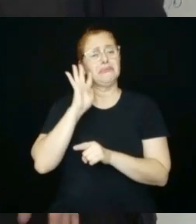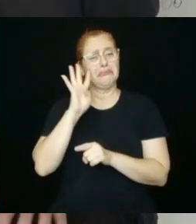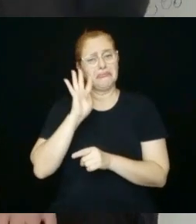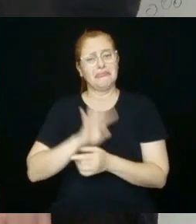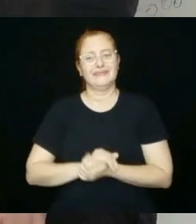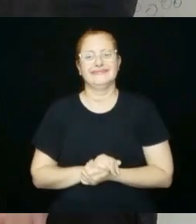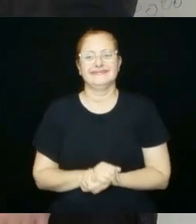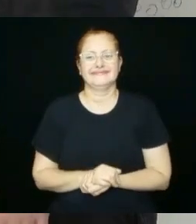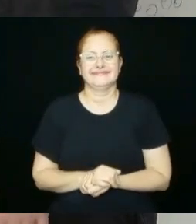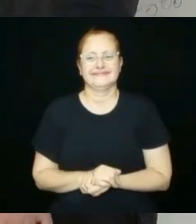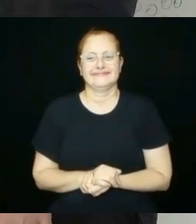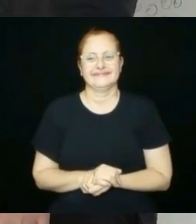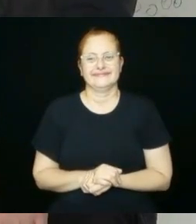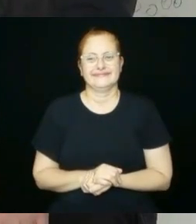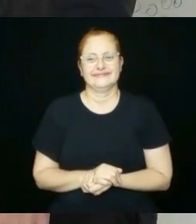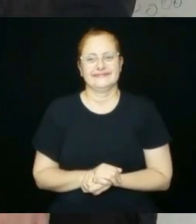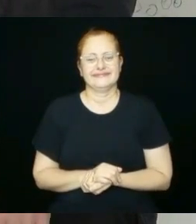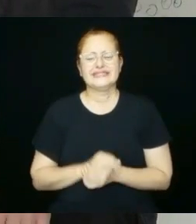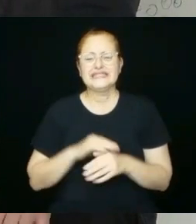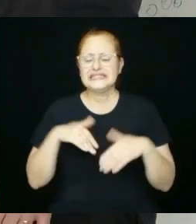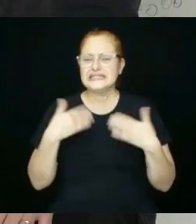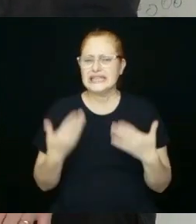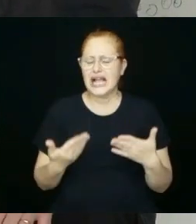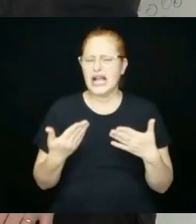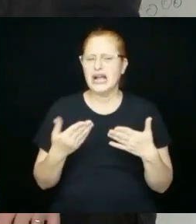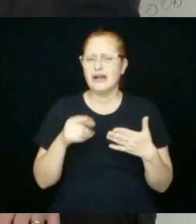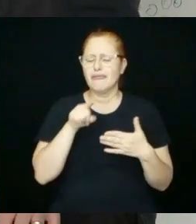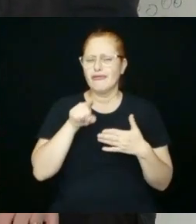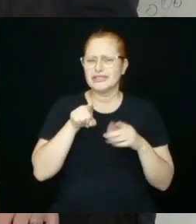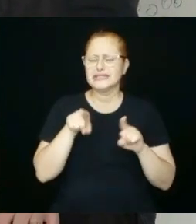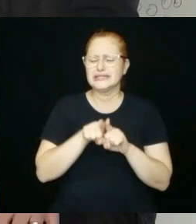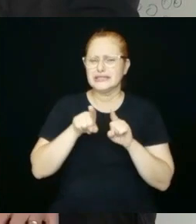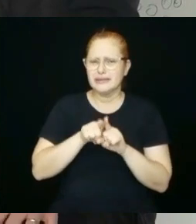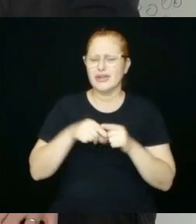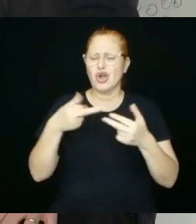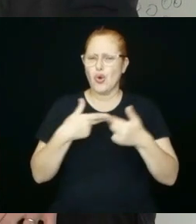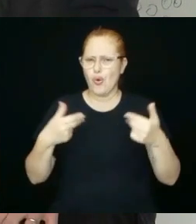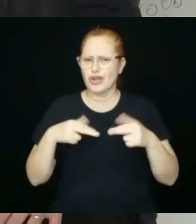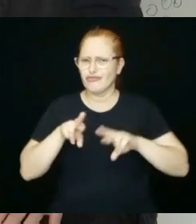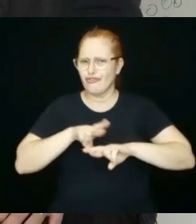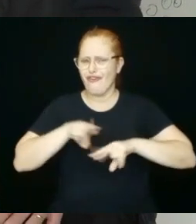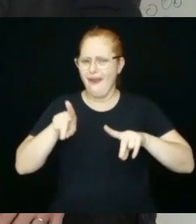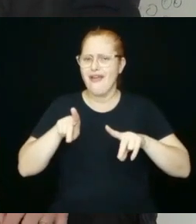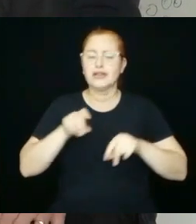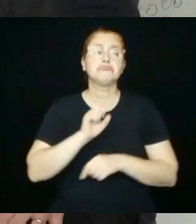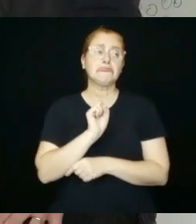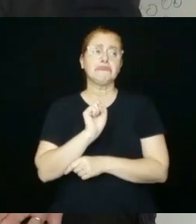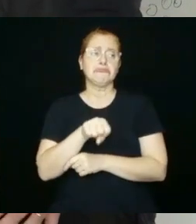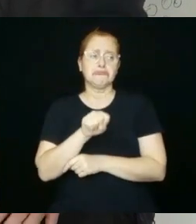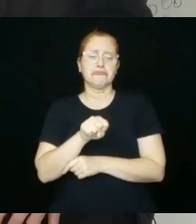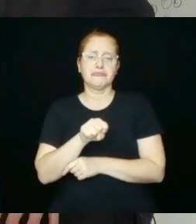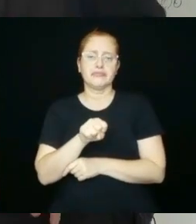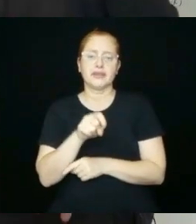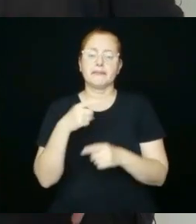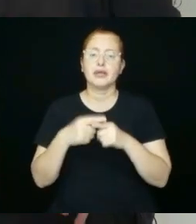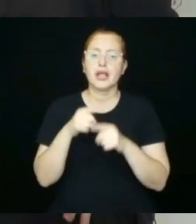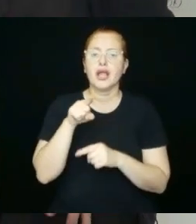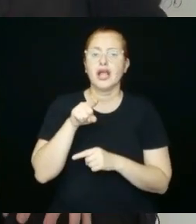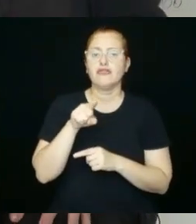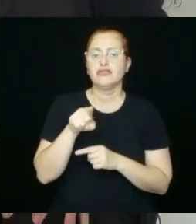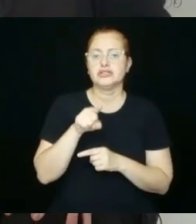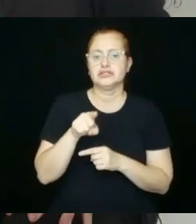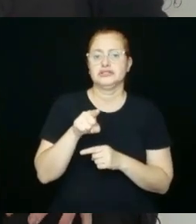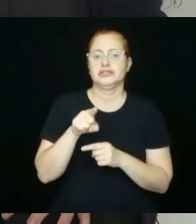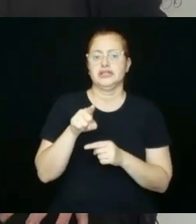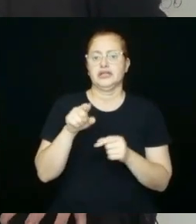isso. Mas quer dizer que para você também foi uma coisa diferente, né? Sim. Porque você